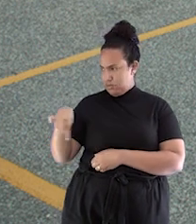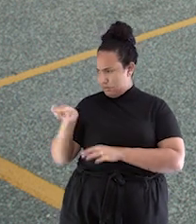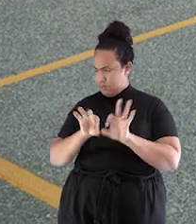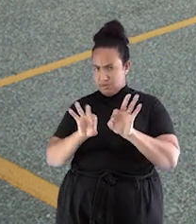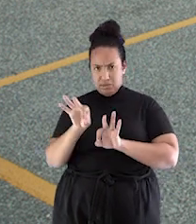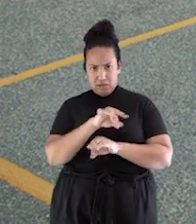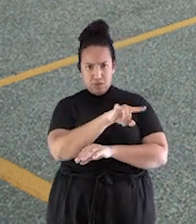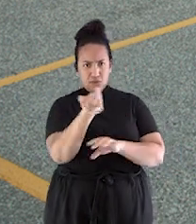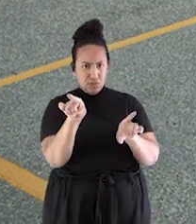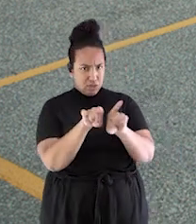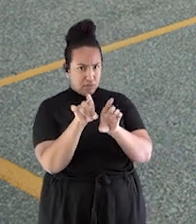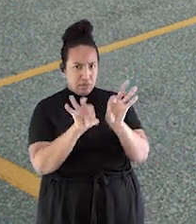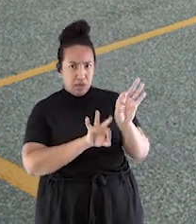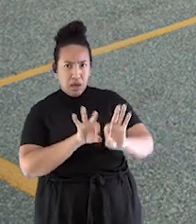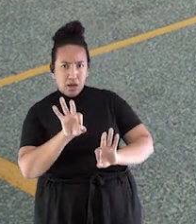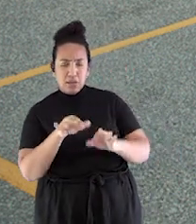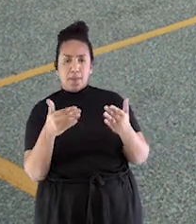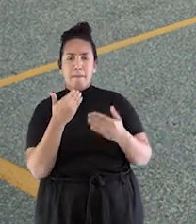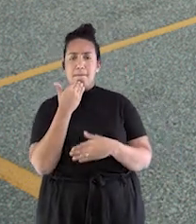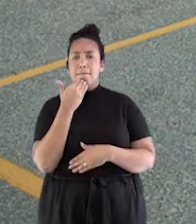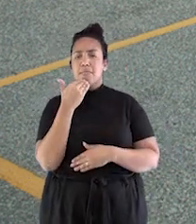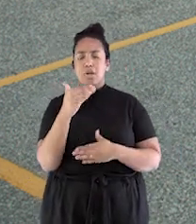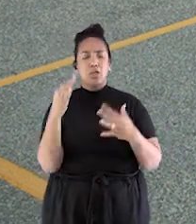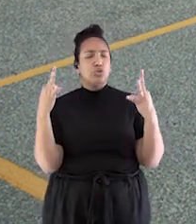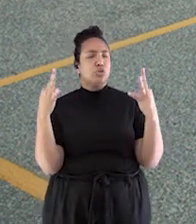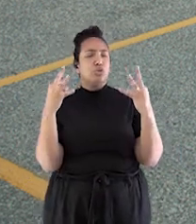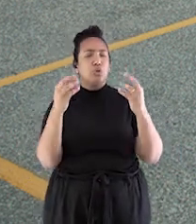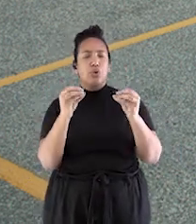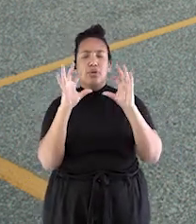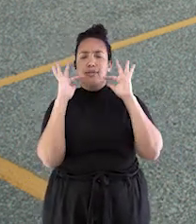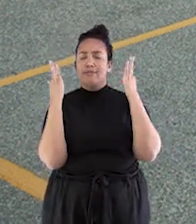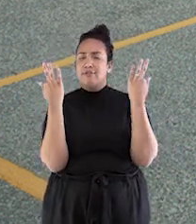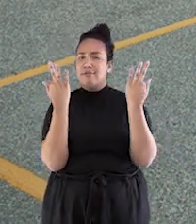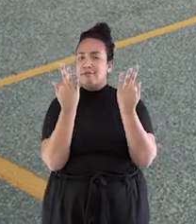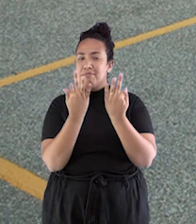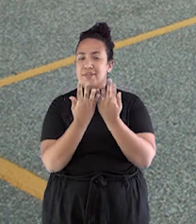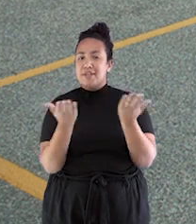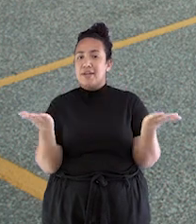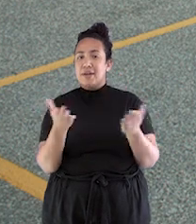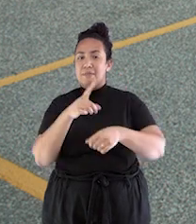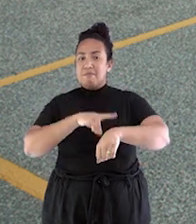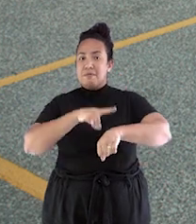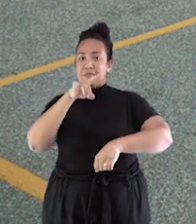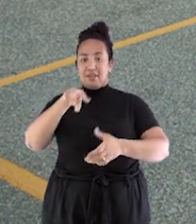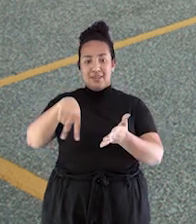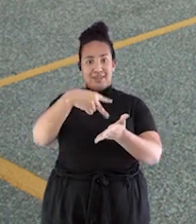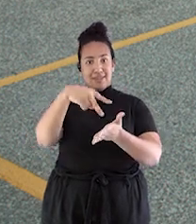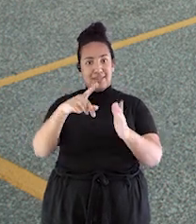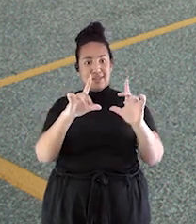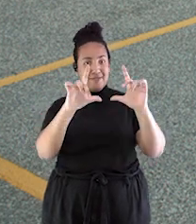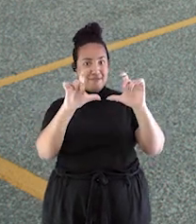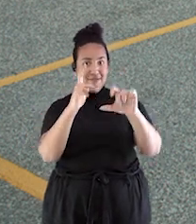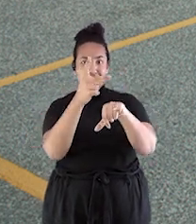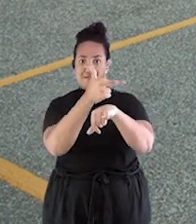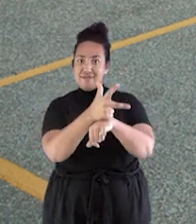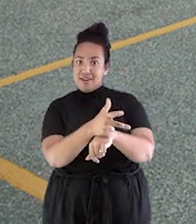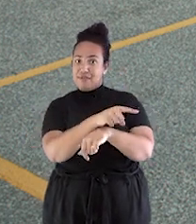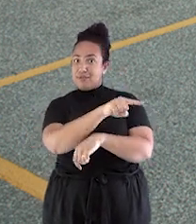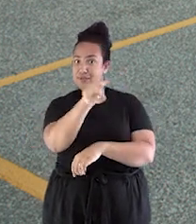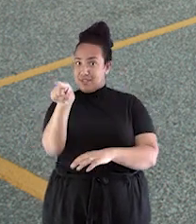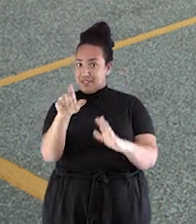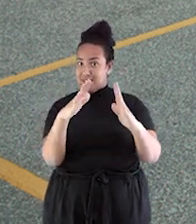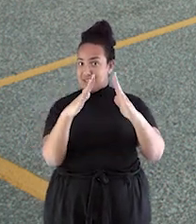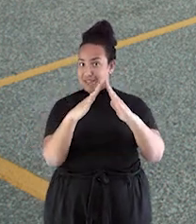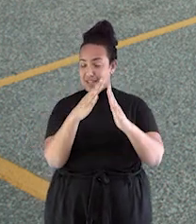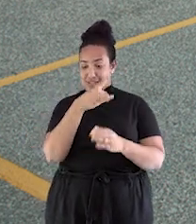também? Já pede pra mamãe, papai, vovô, vovó, titi, irmão, irmão, registrar o nosso momento de dança. Você da sua casa